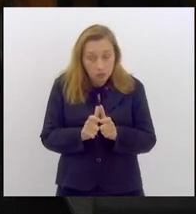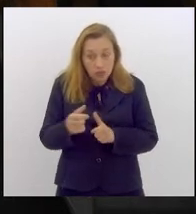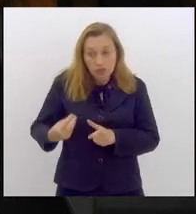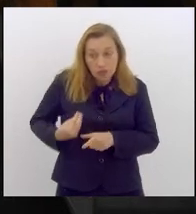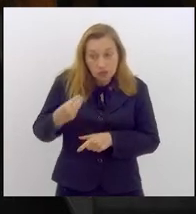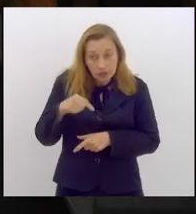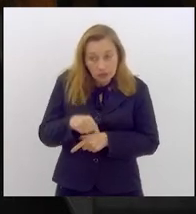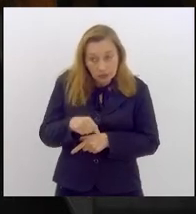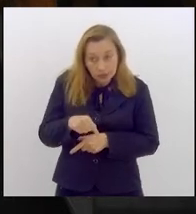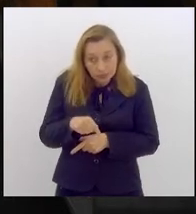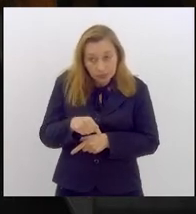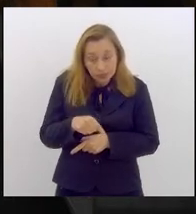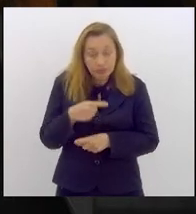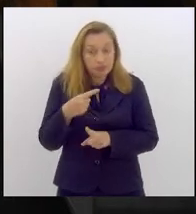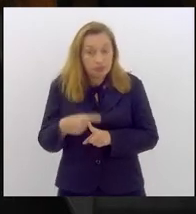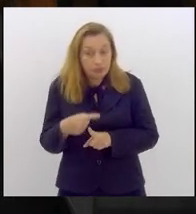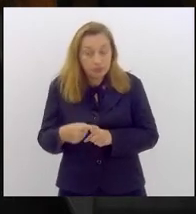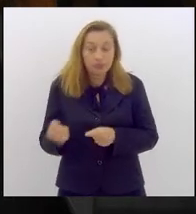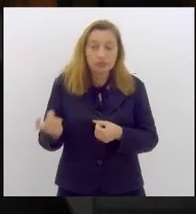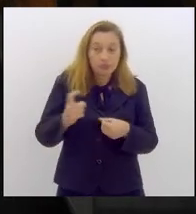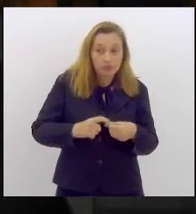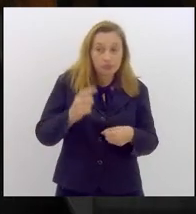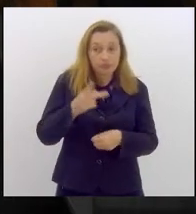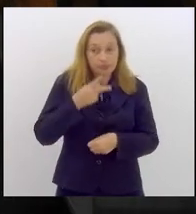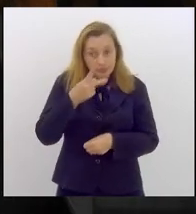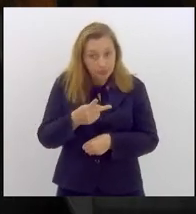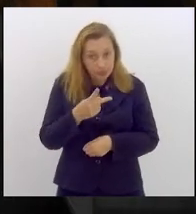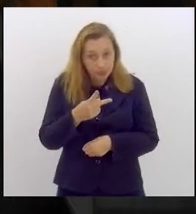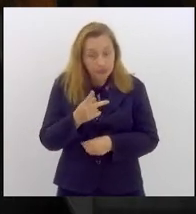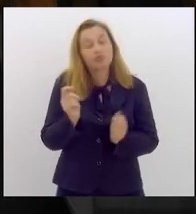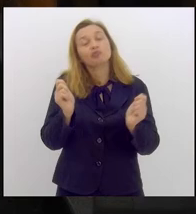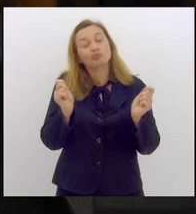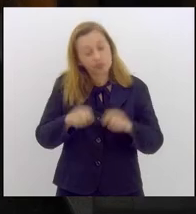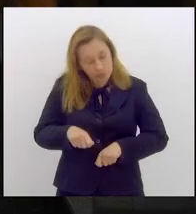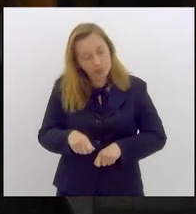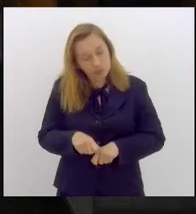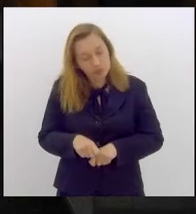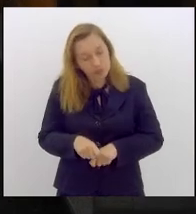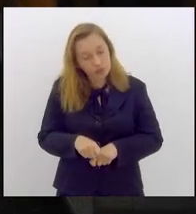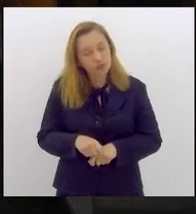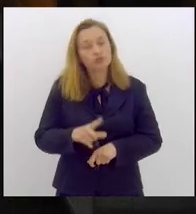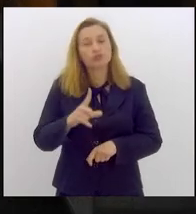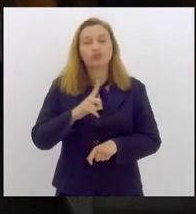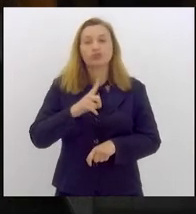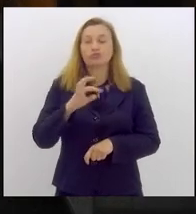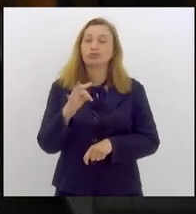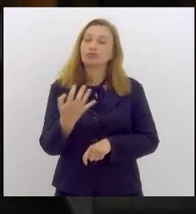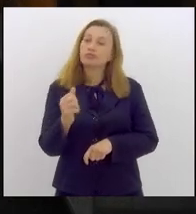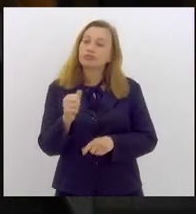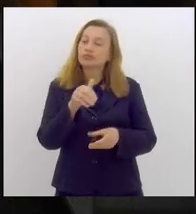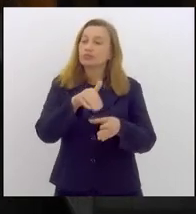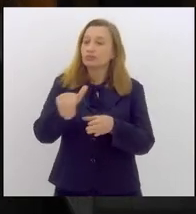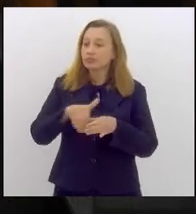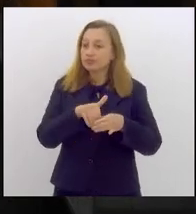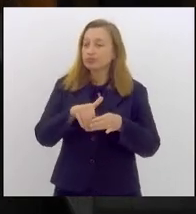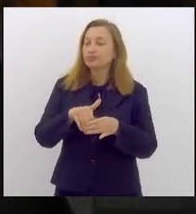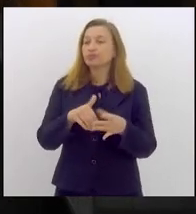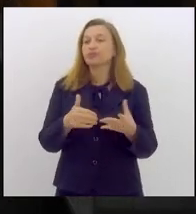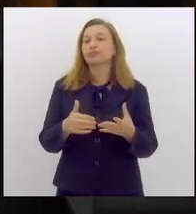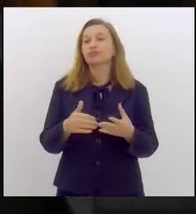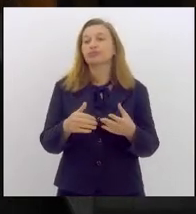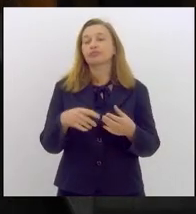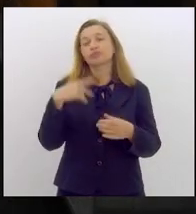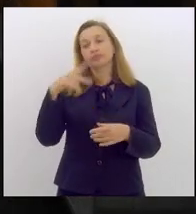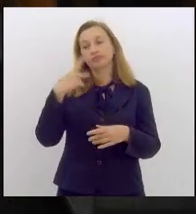aqui, porque, volto a dizer, é possível ter campanha político-eleitoral com